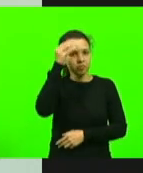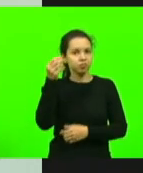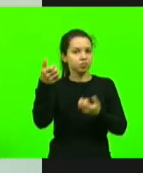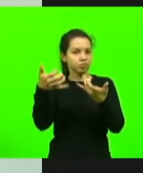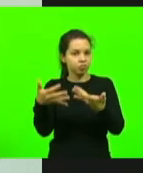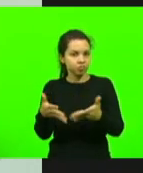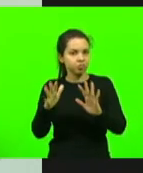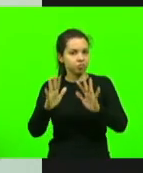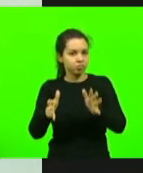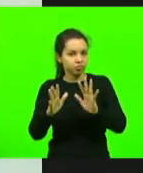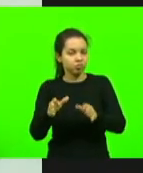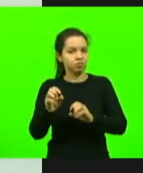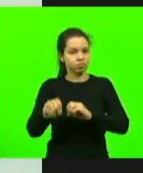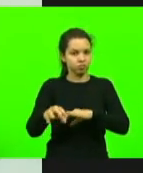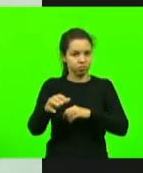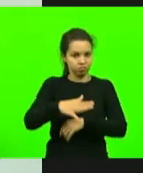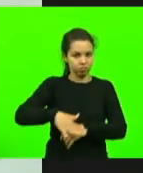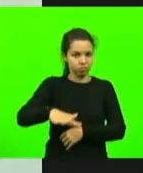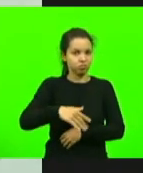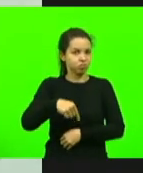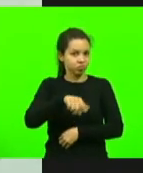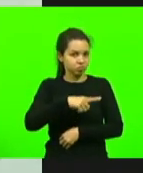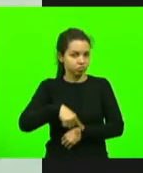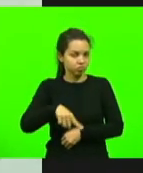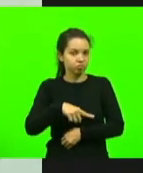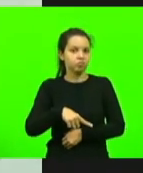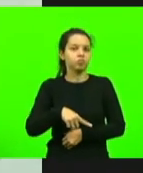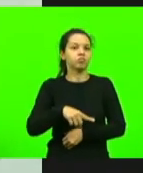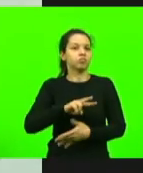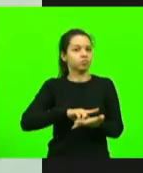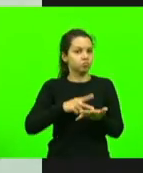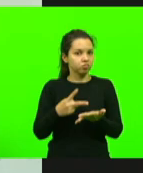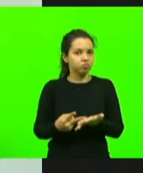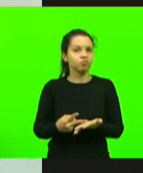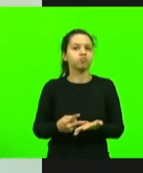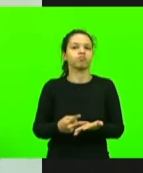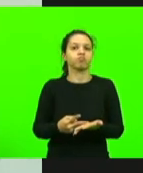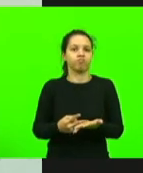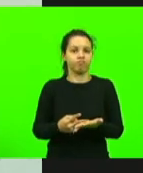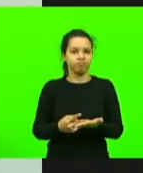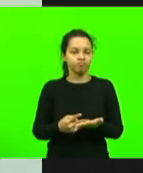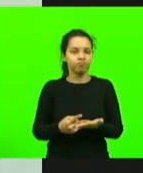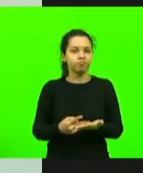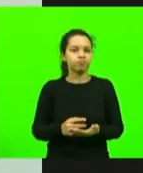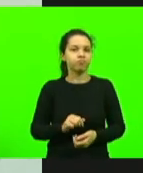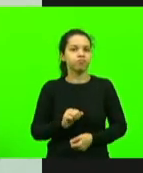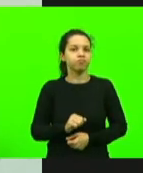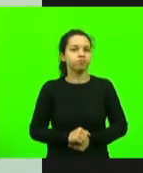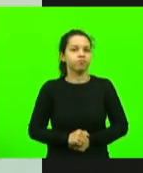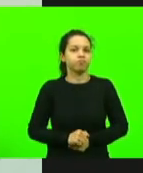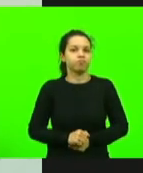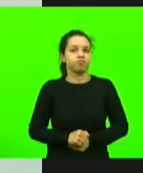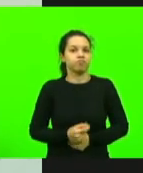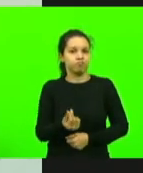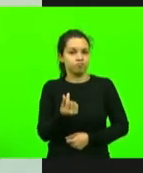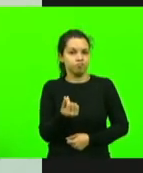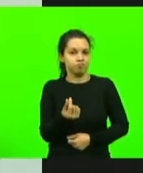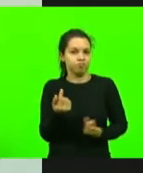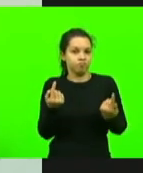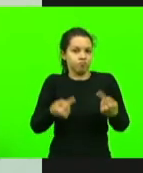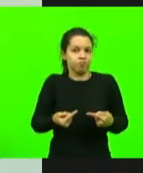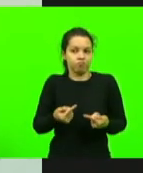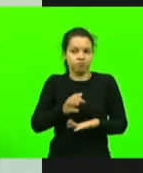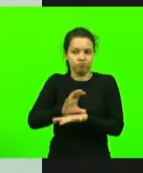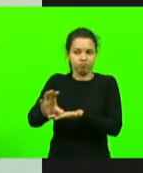na educação a coisa para nós em significado de você disputará dinheiro para mandar para